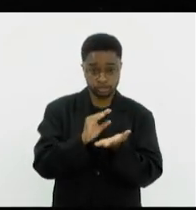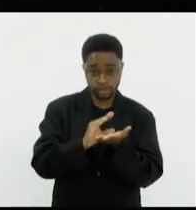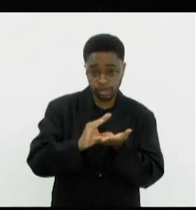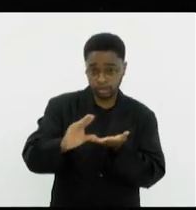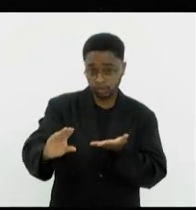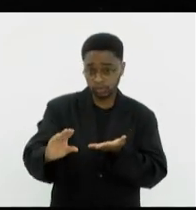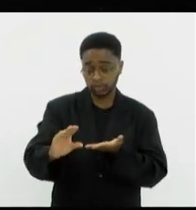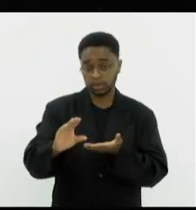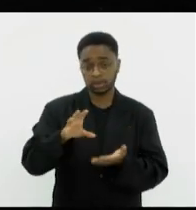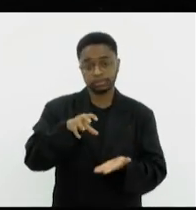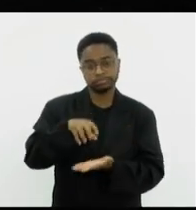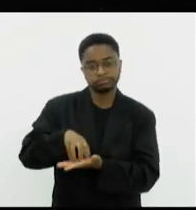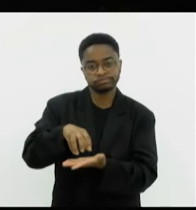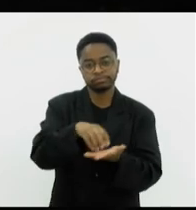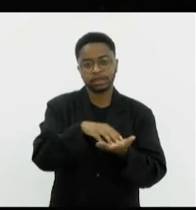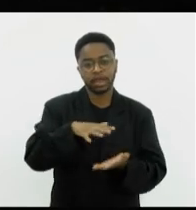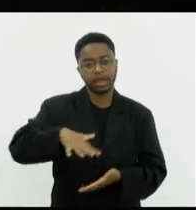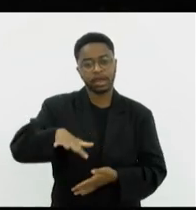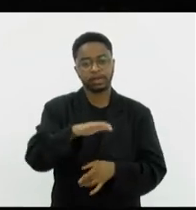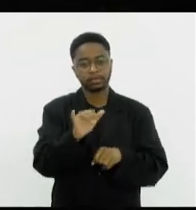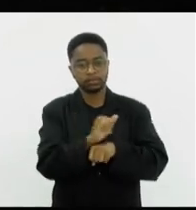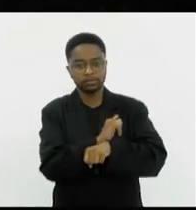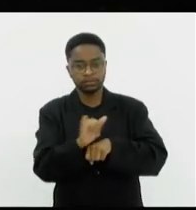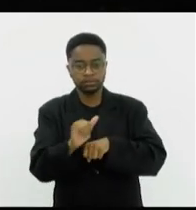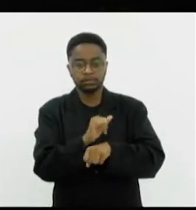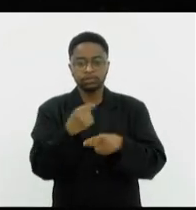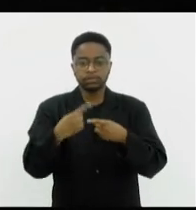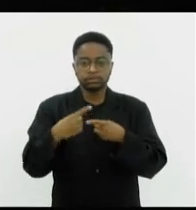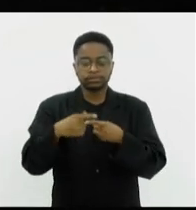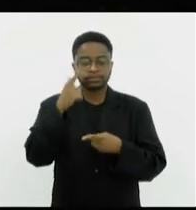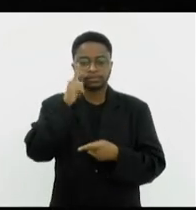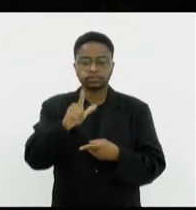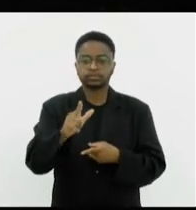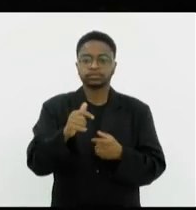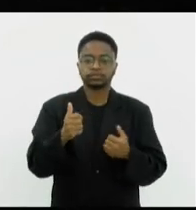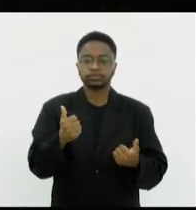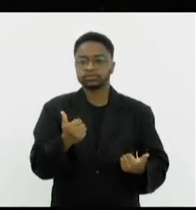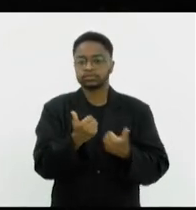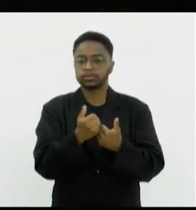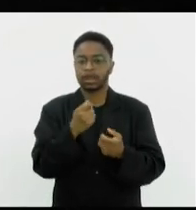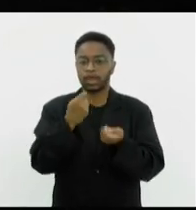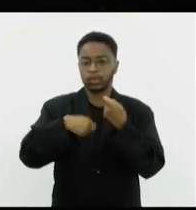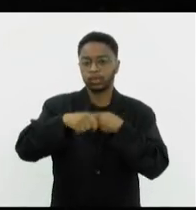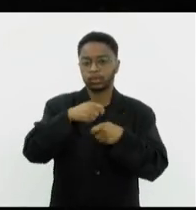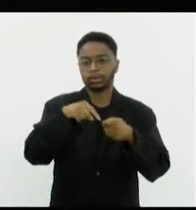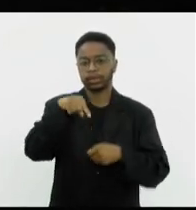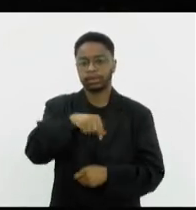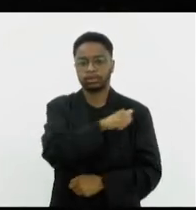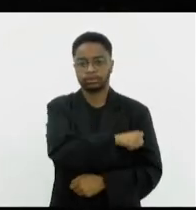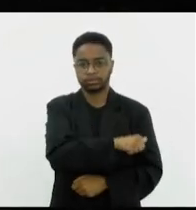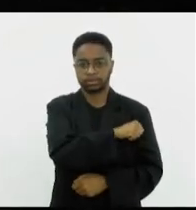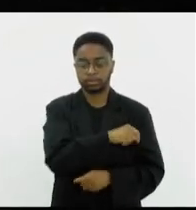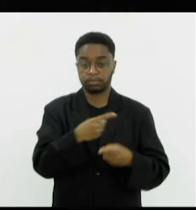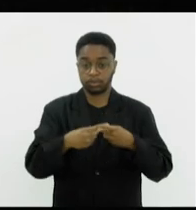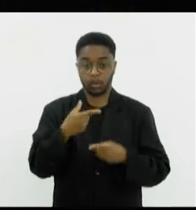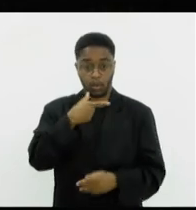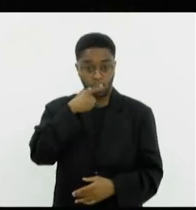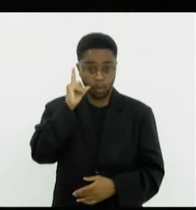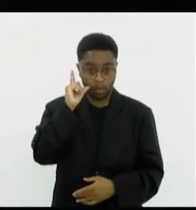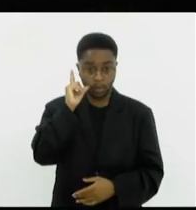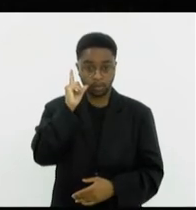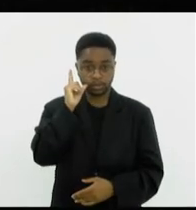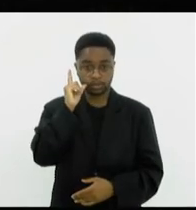para setores estratégicos que sustentam a economia do Estado do Rio de Janeiro. Ontem